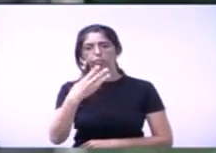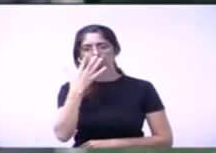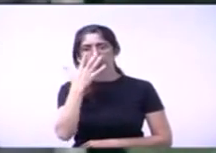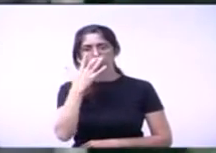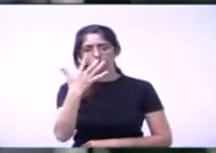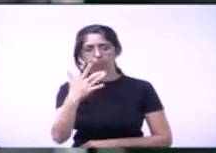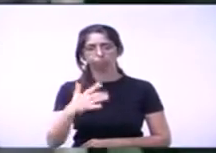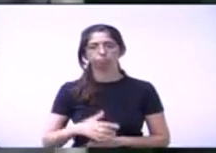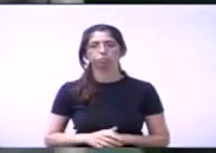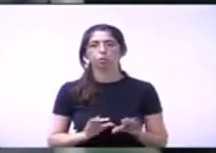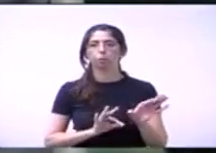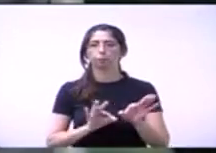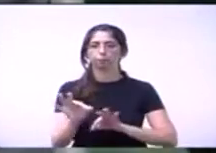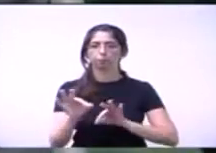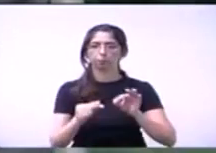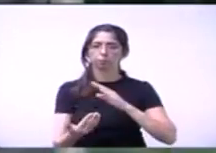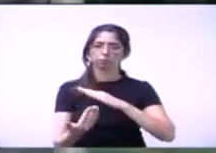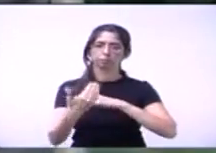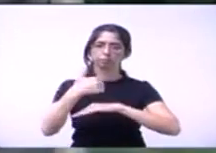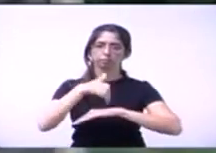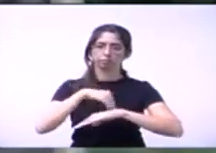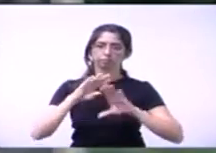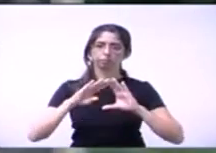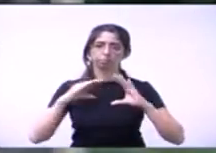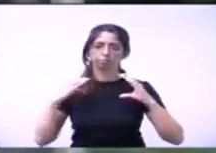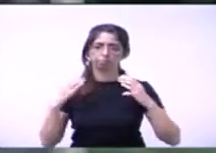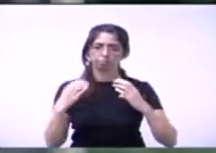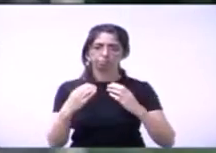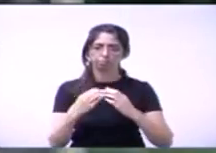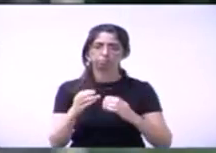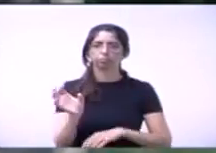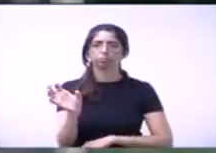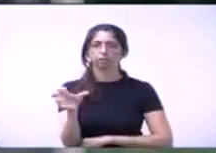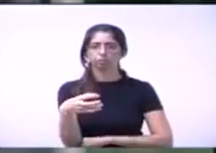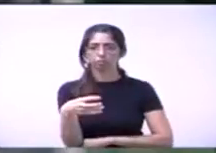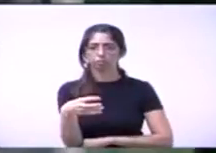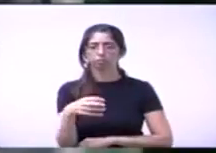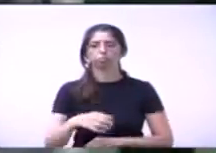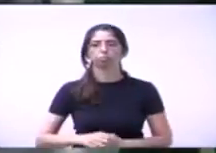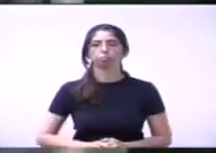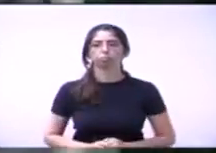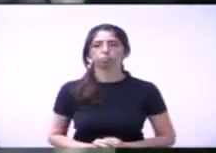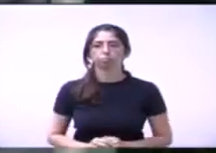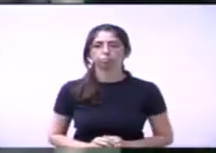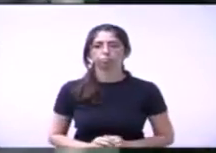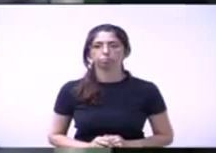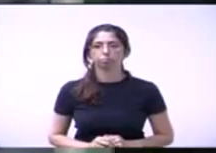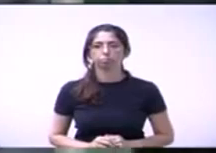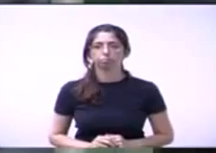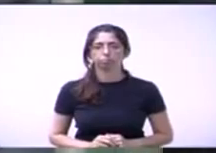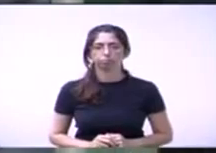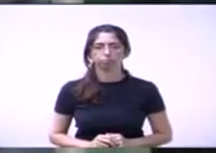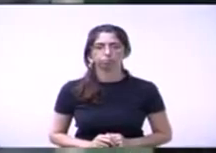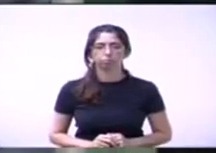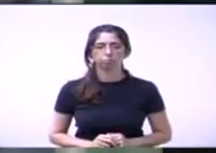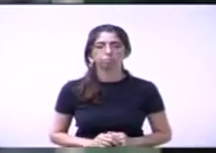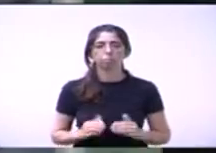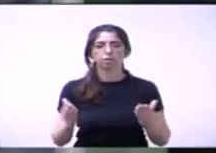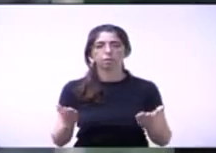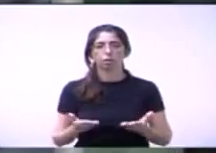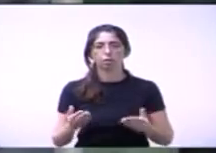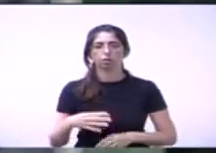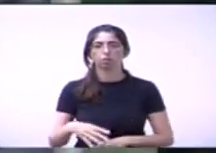quando esse projeto veio para esse plenário, o vereador Tiguila. E agora, pela quarta vez,